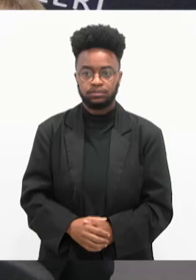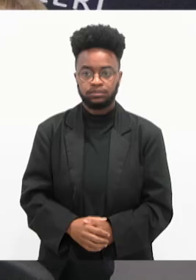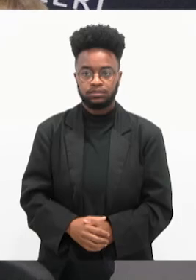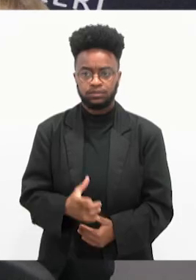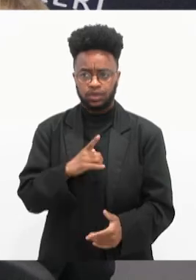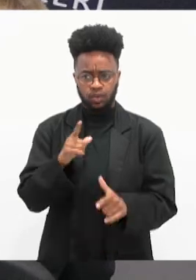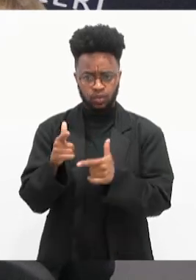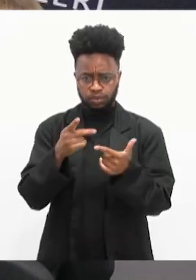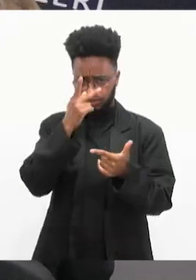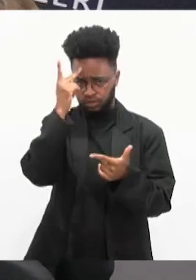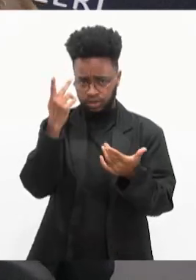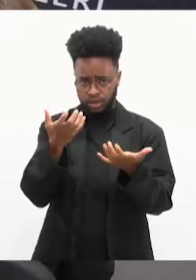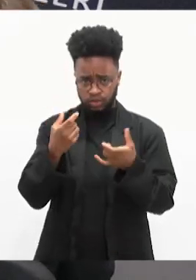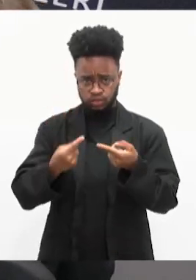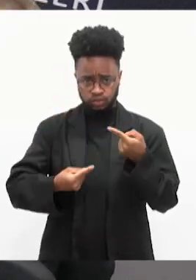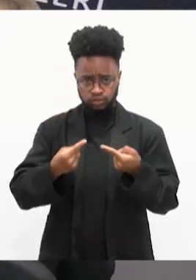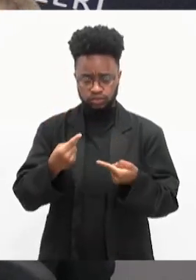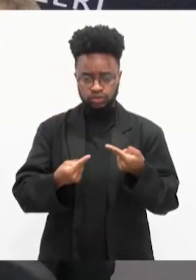alguém que gostaria de discutir?